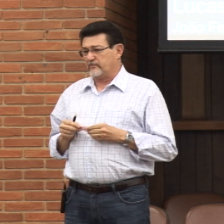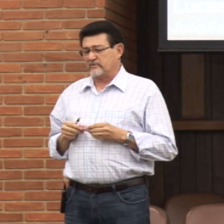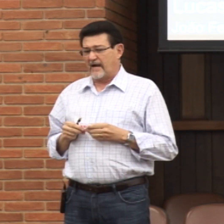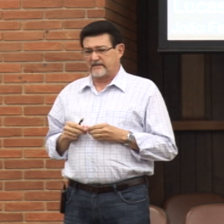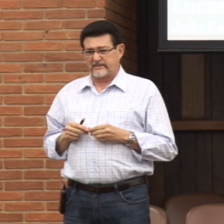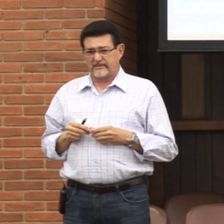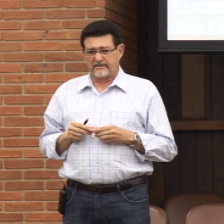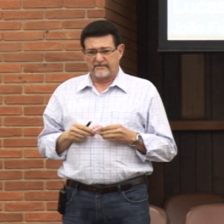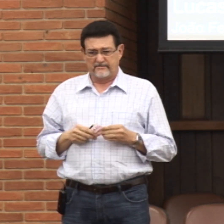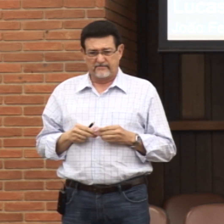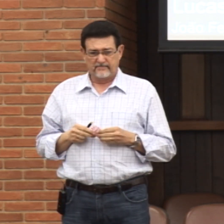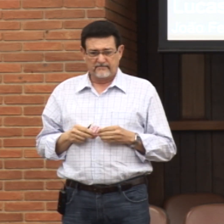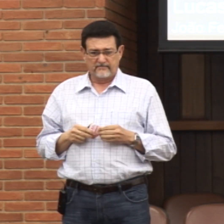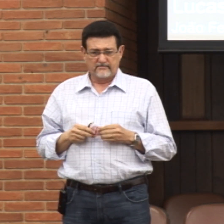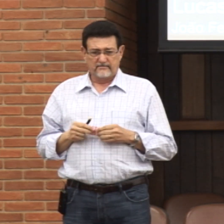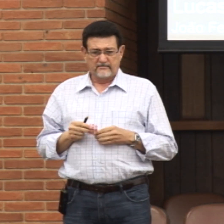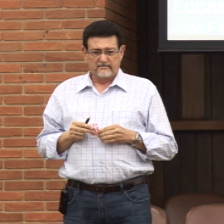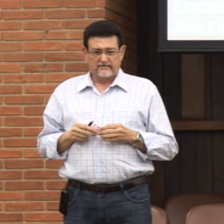Tenho dificuldades